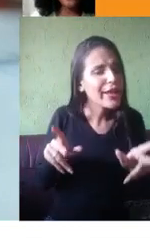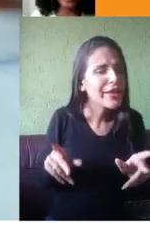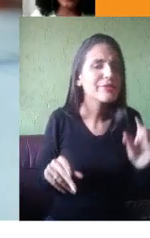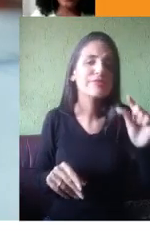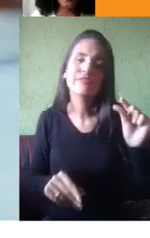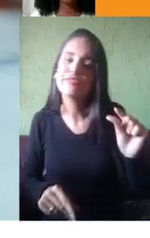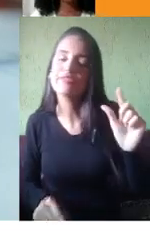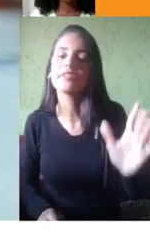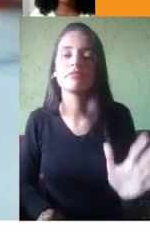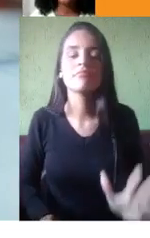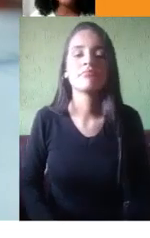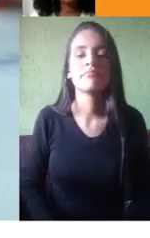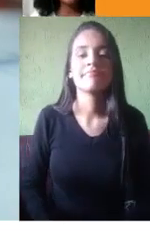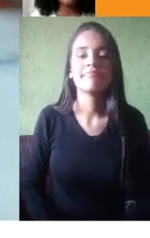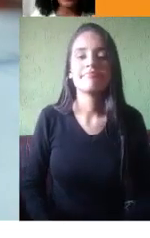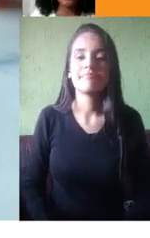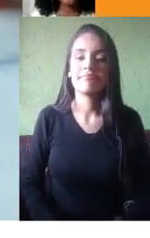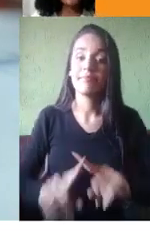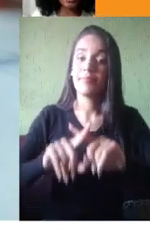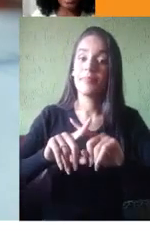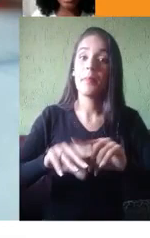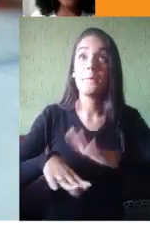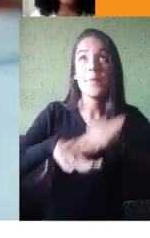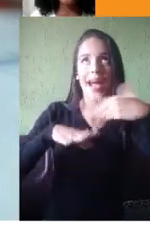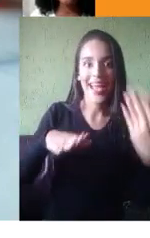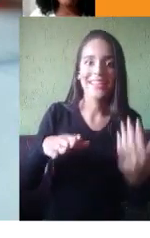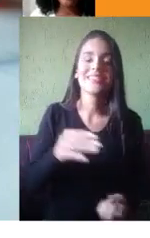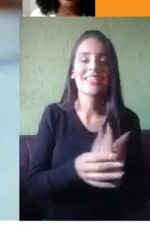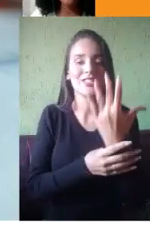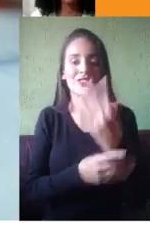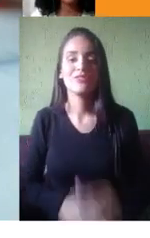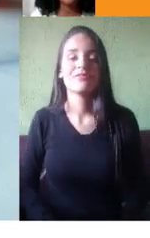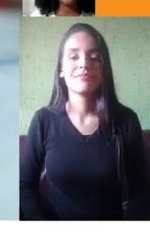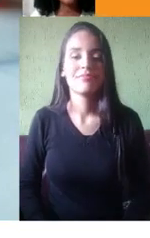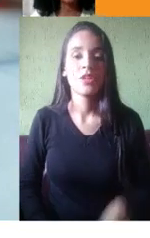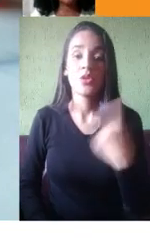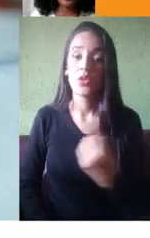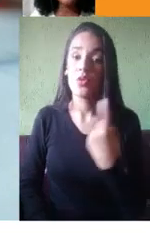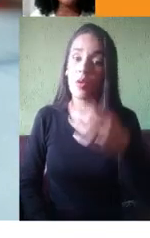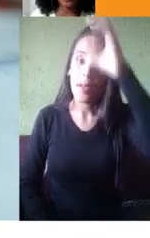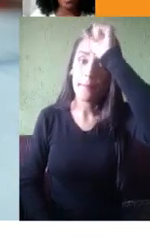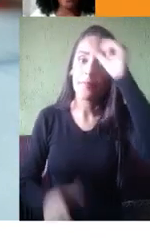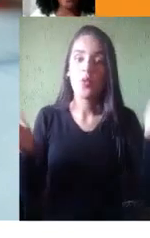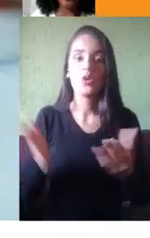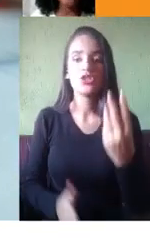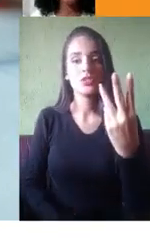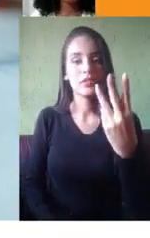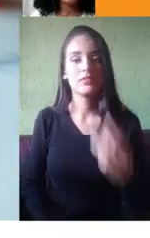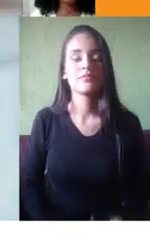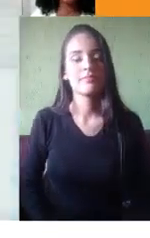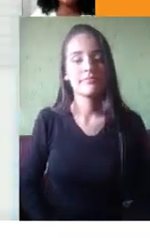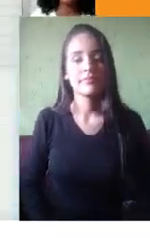pouco diferenciada, fugindo da enrolação e da mesmice. Como o nosso tempo é curto, nós vamos ver 3 dessas